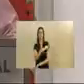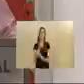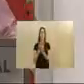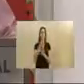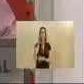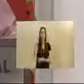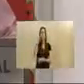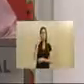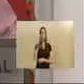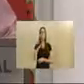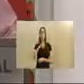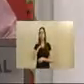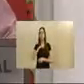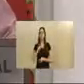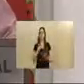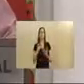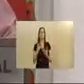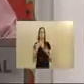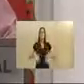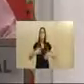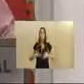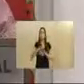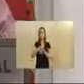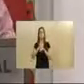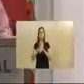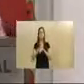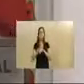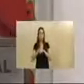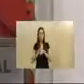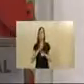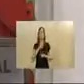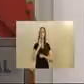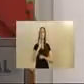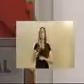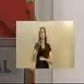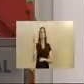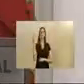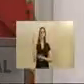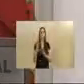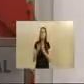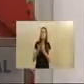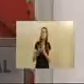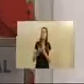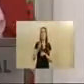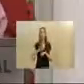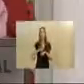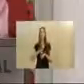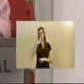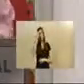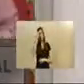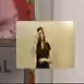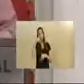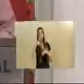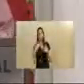centenas de milhares de profissionais que lá cursaram a sua faculdade então